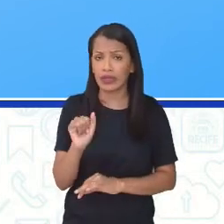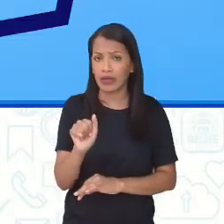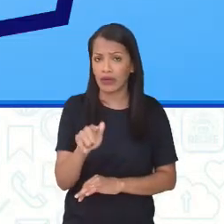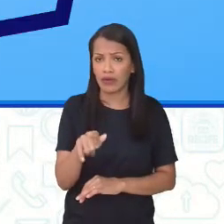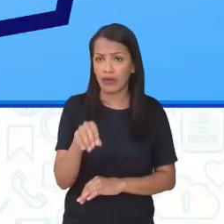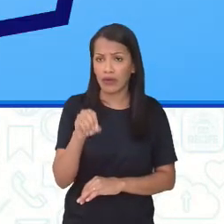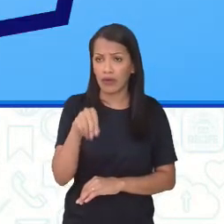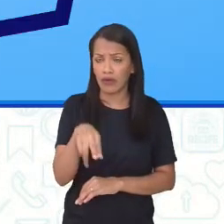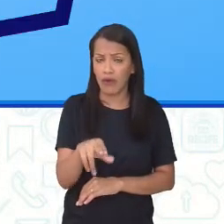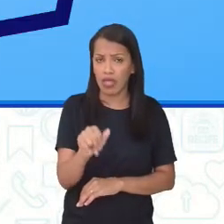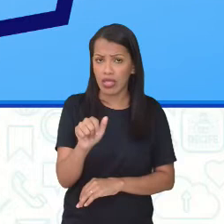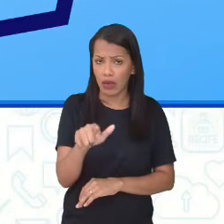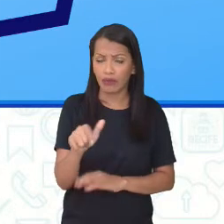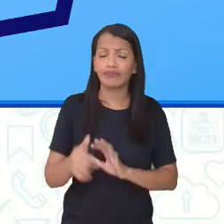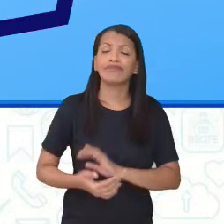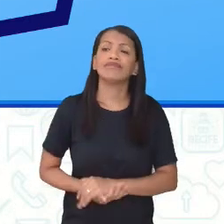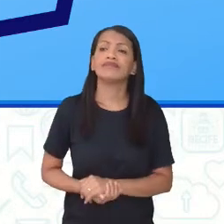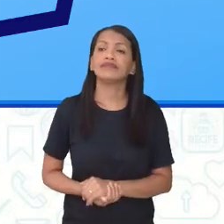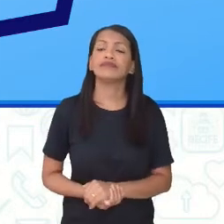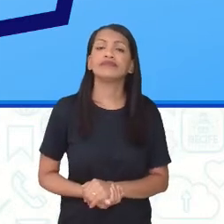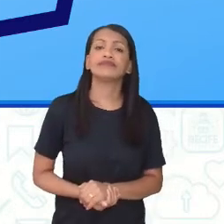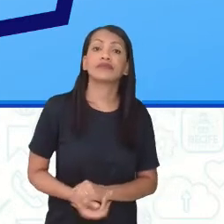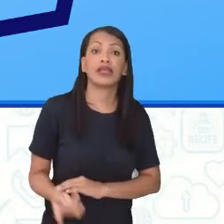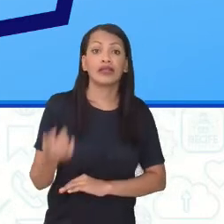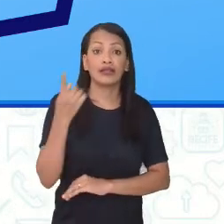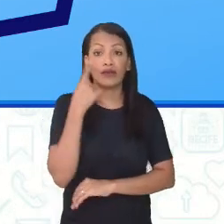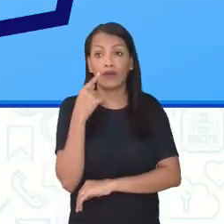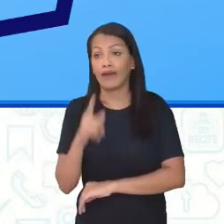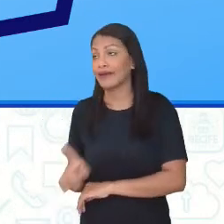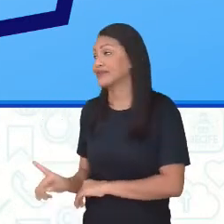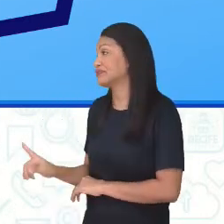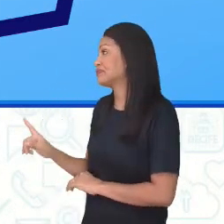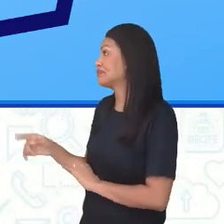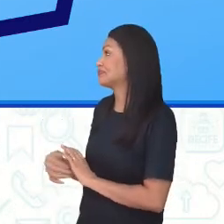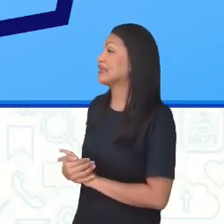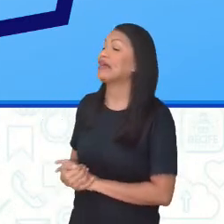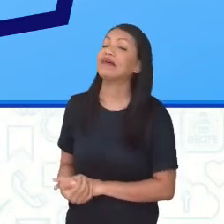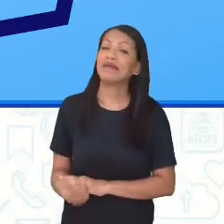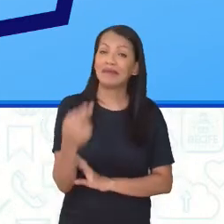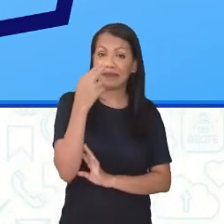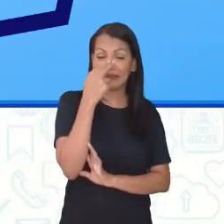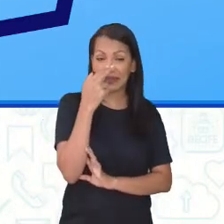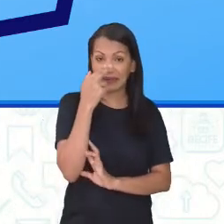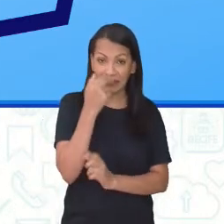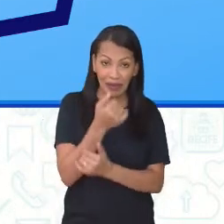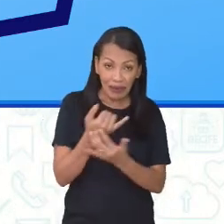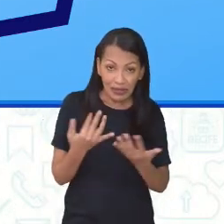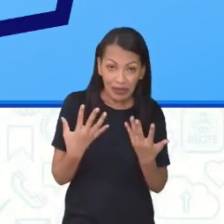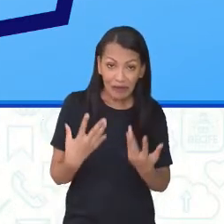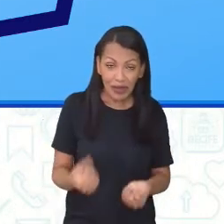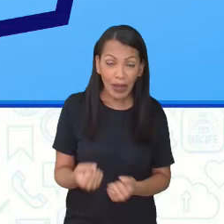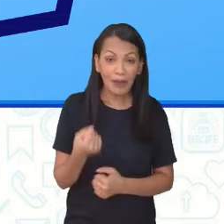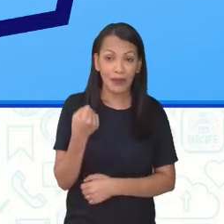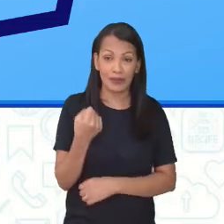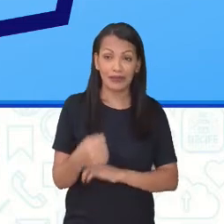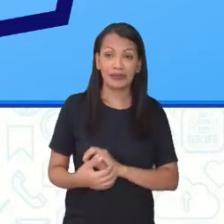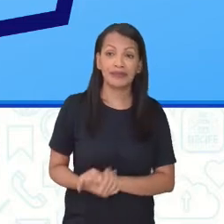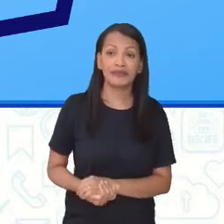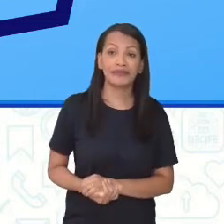é sinônimo. Então, aqui no quadrado, a mesma coisa, só é contar. Vamos contar aqui?